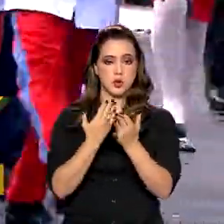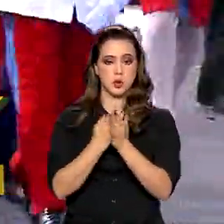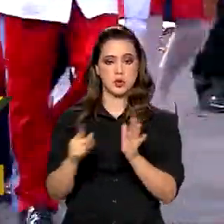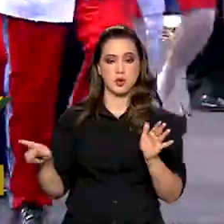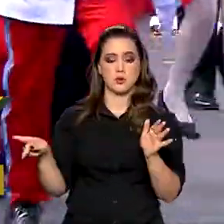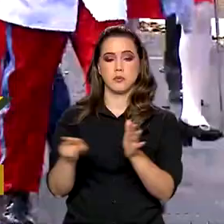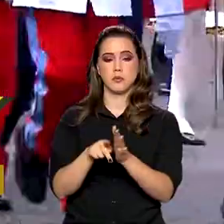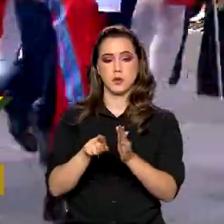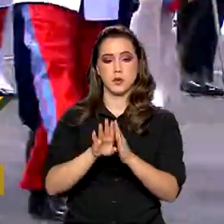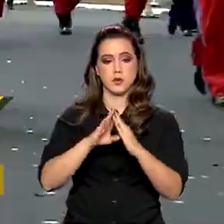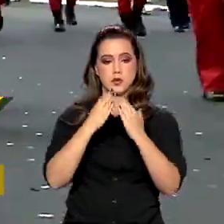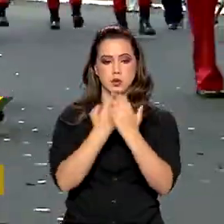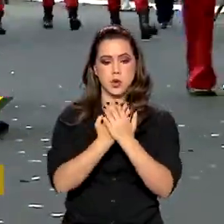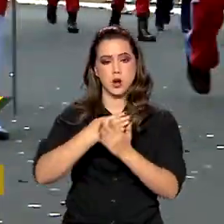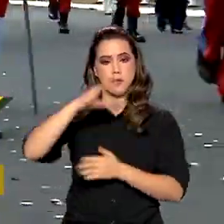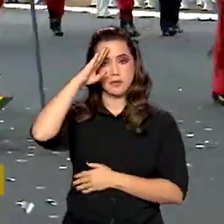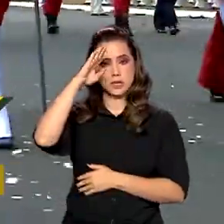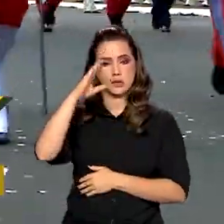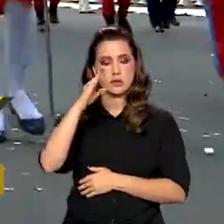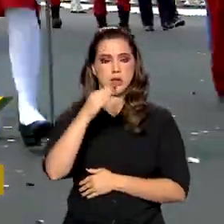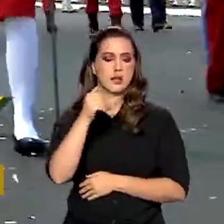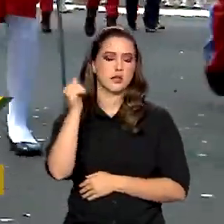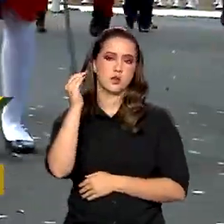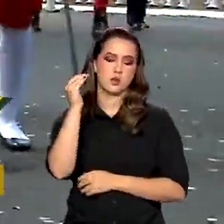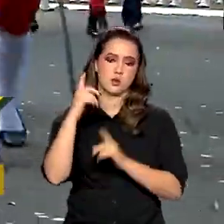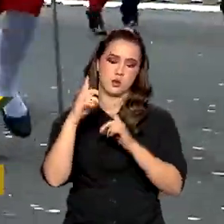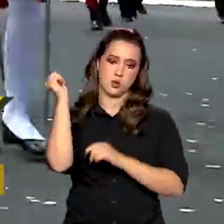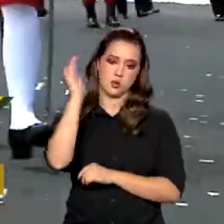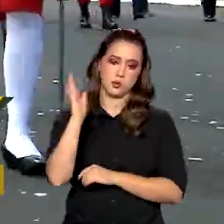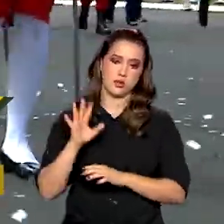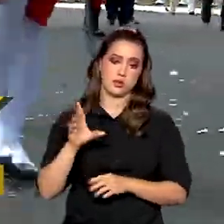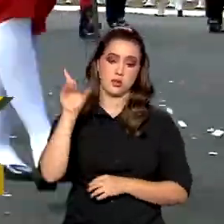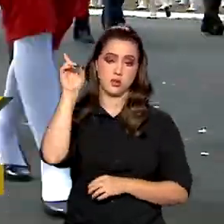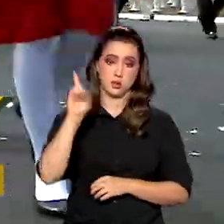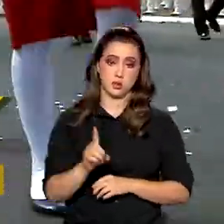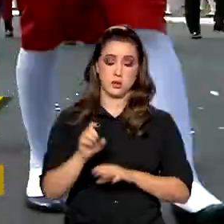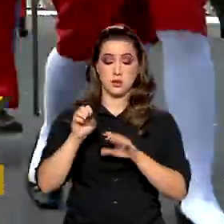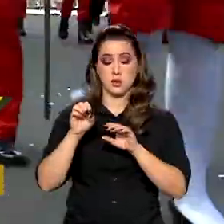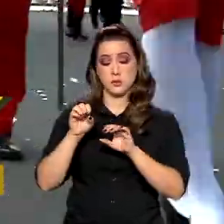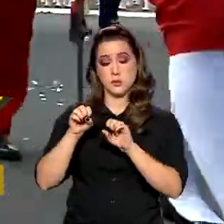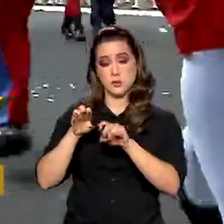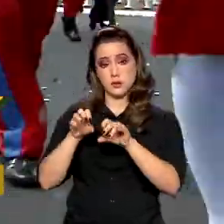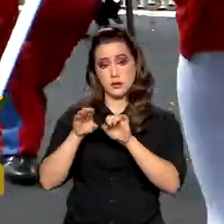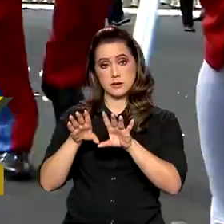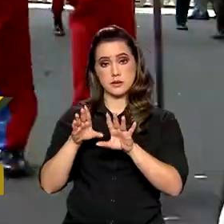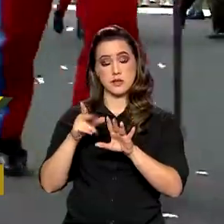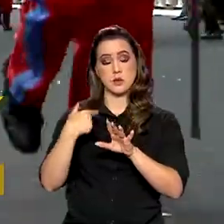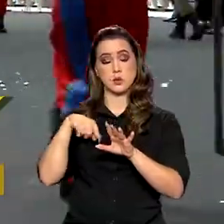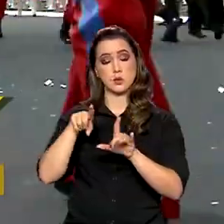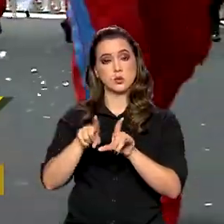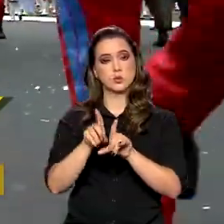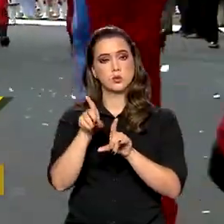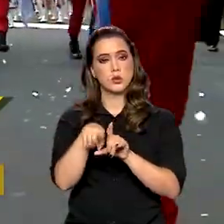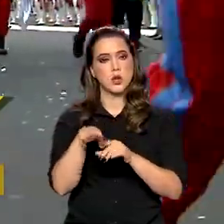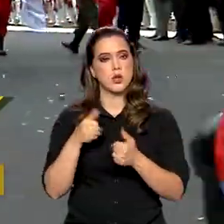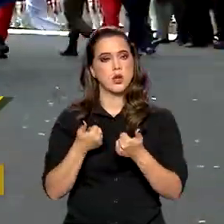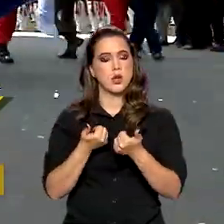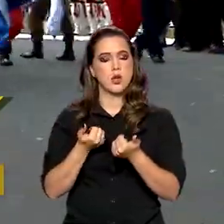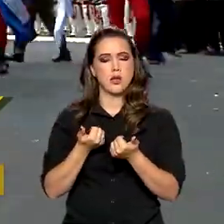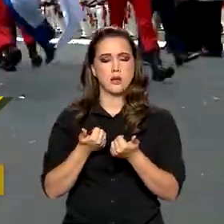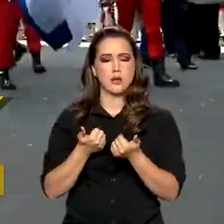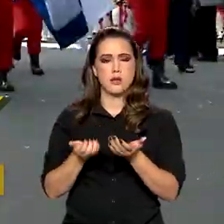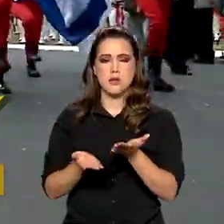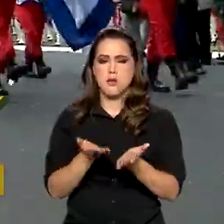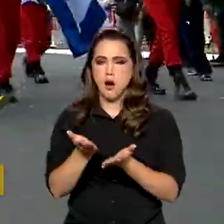Sistema Colégio Militar do Brasil, sob o controle da Diretoria de Educação Preparatório e Assistencial, que